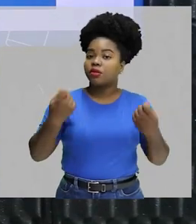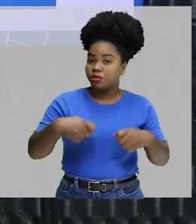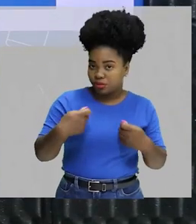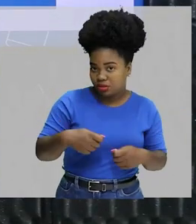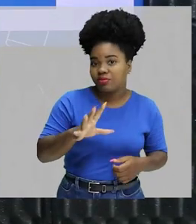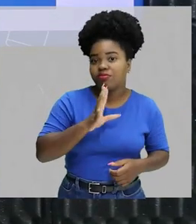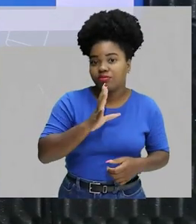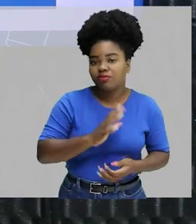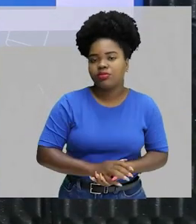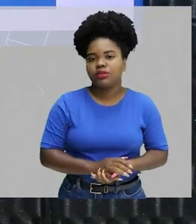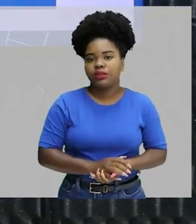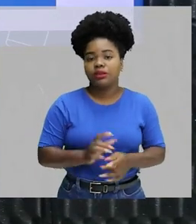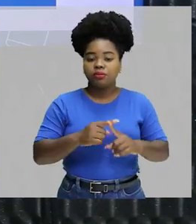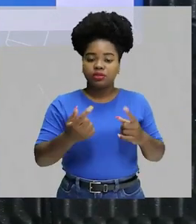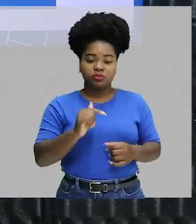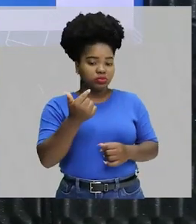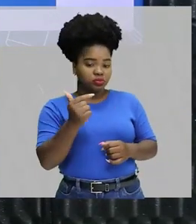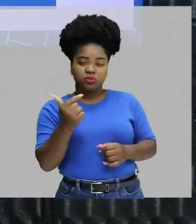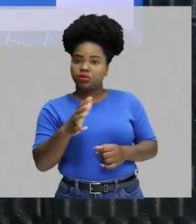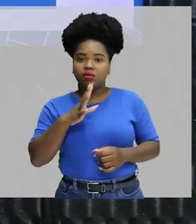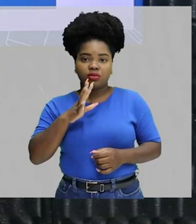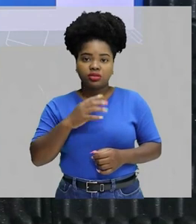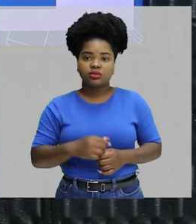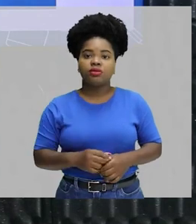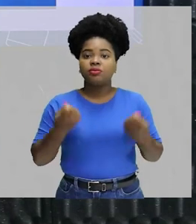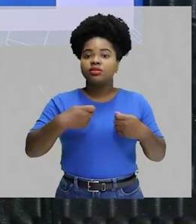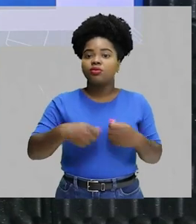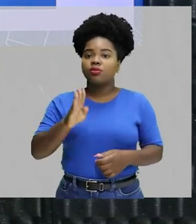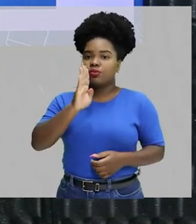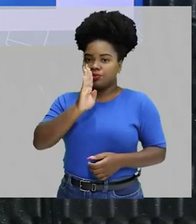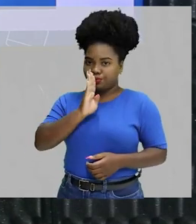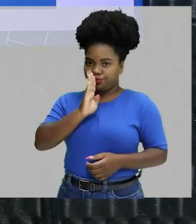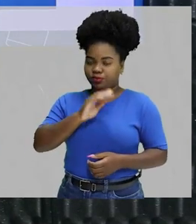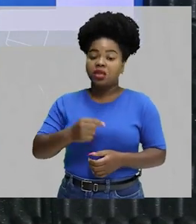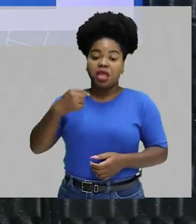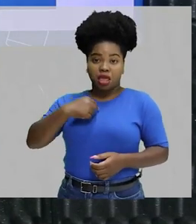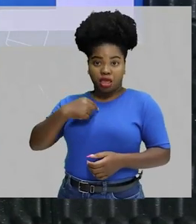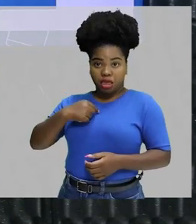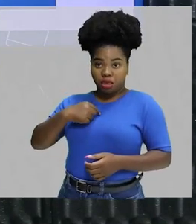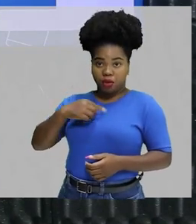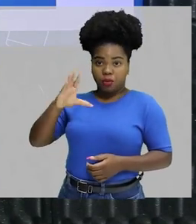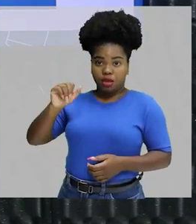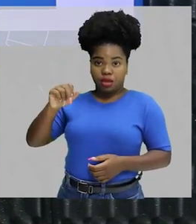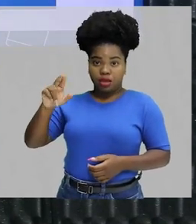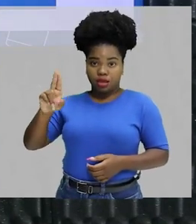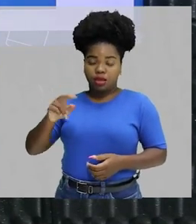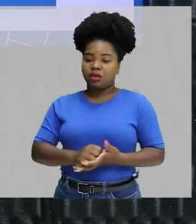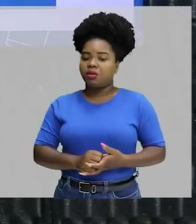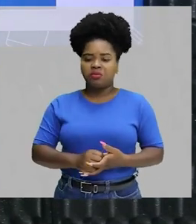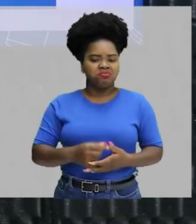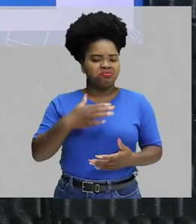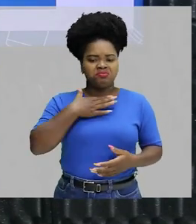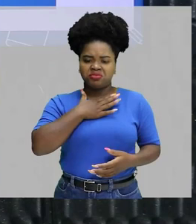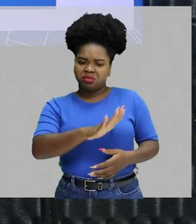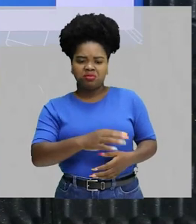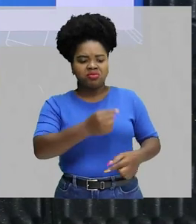ó me calmo eu cacal não gosto de debater assuntos que eu não tenho propriedade para falar se todo